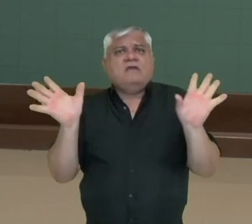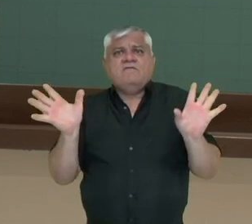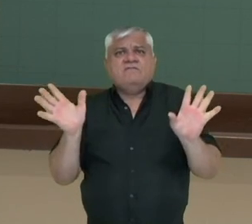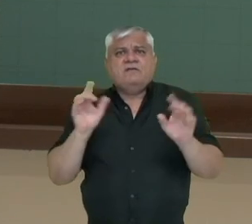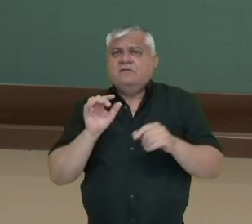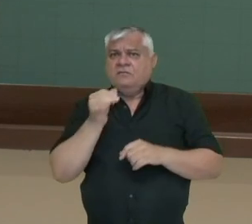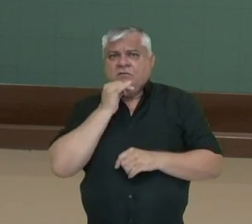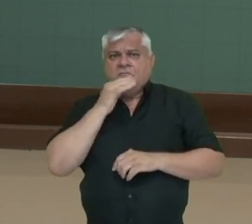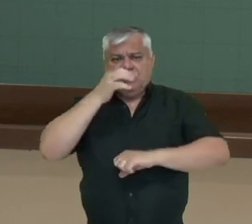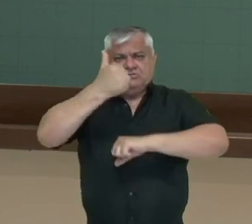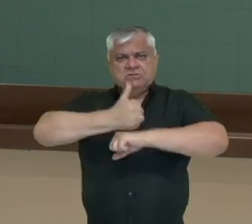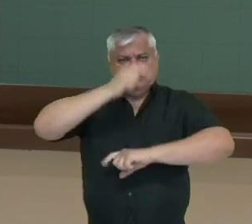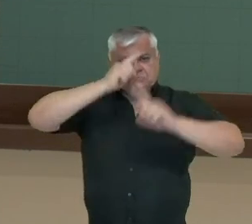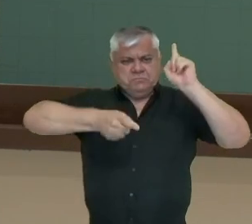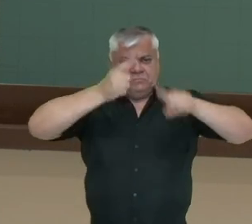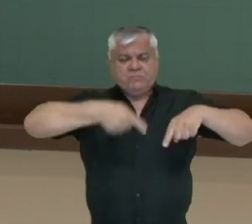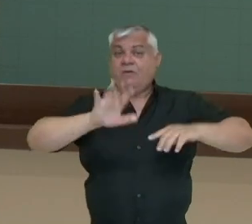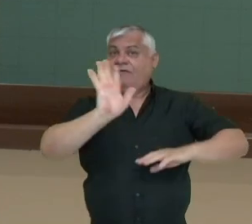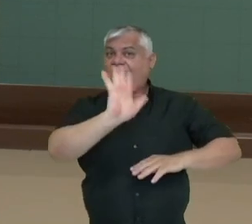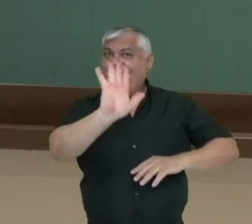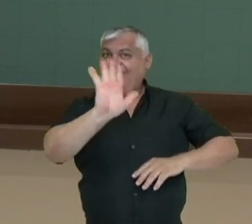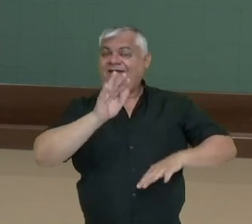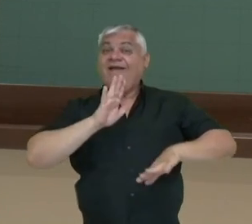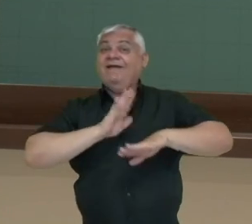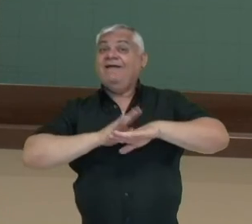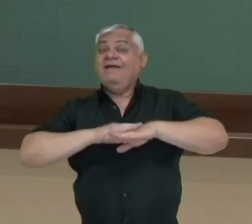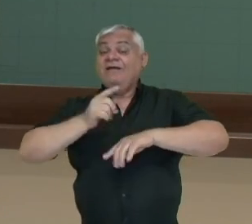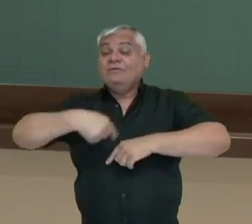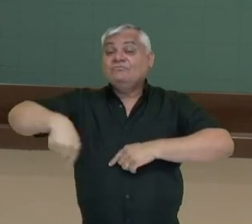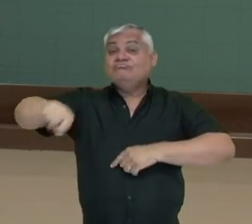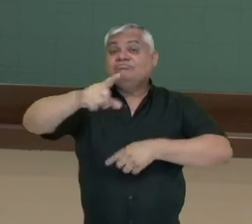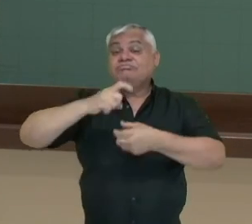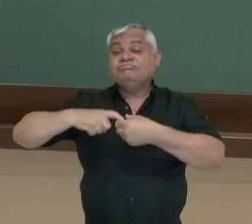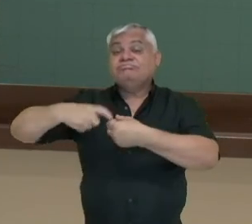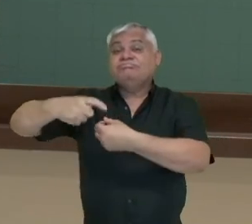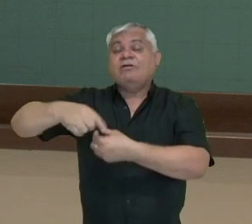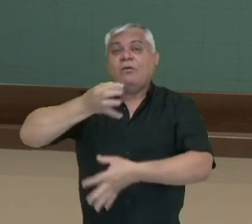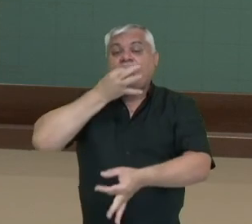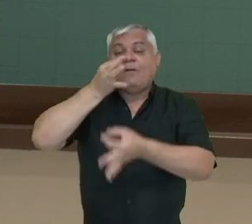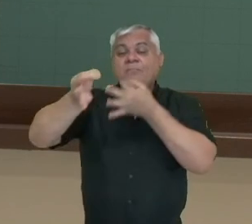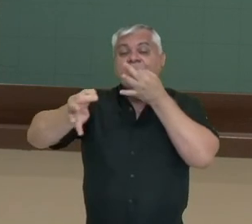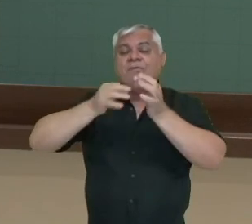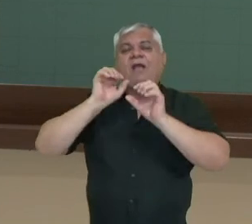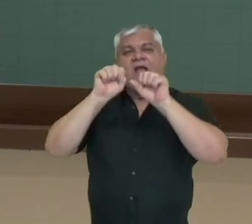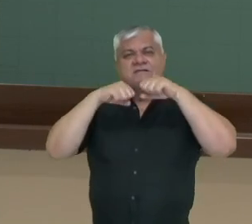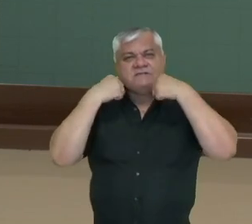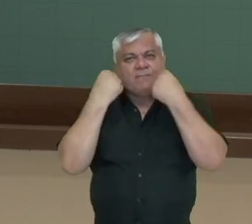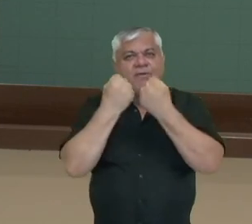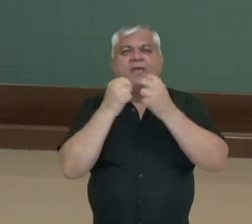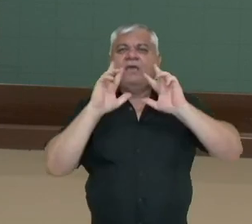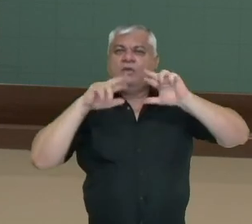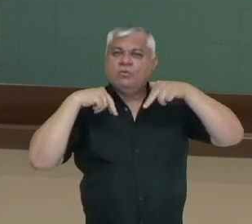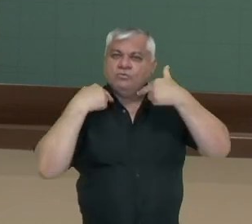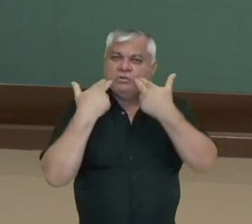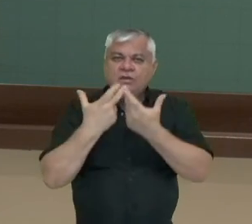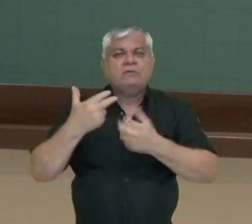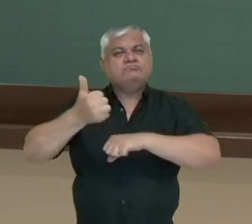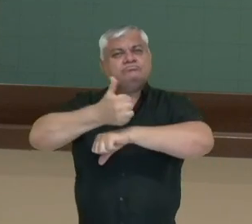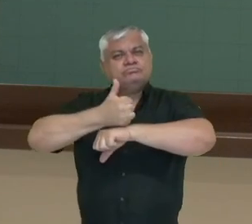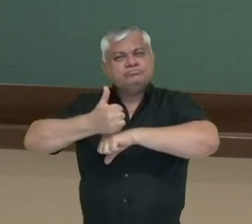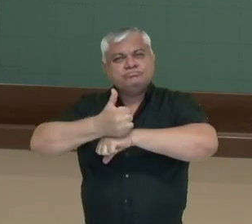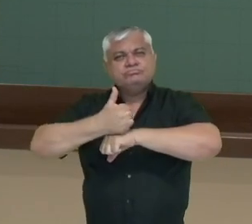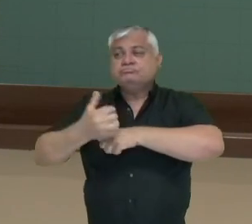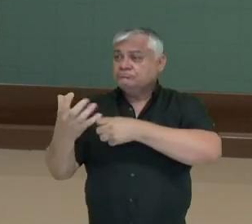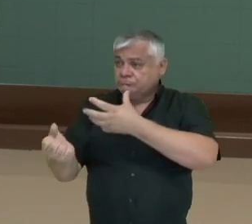uma diretoria que vai definir os rumos. Quem vai definir os rumos é os cooperados através da Assembleia. O papel da diretoria vai ser o